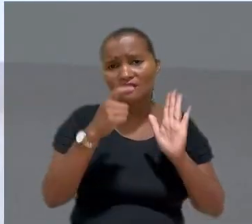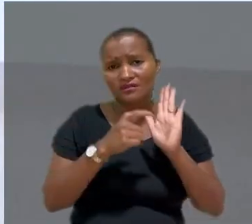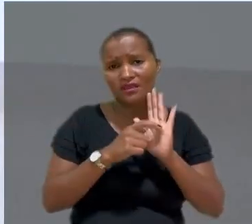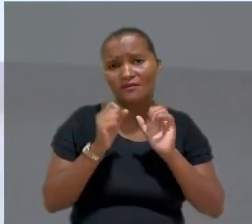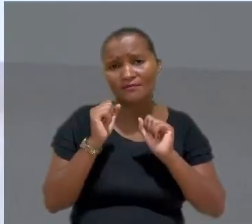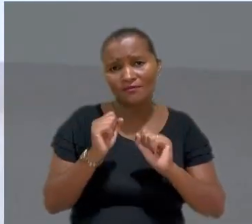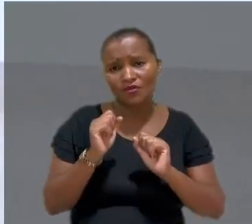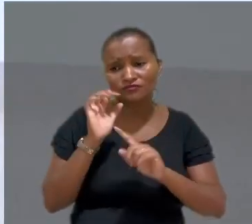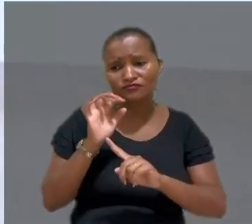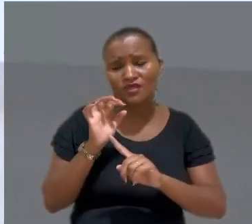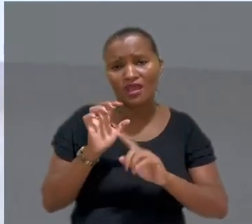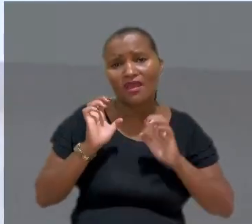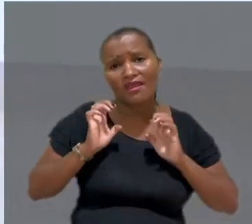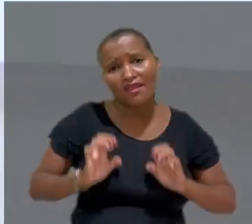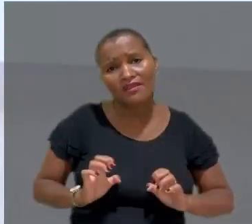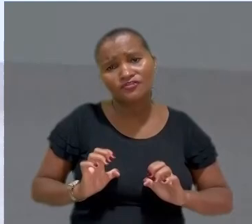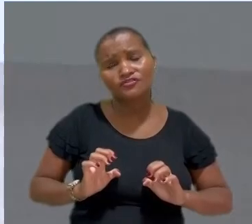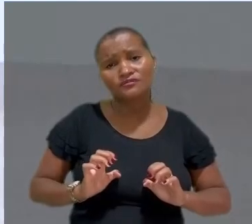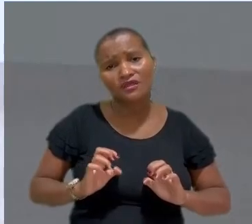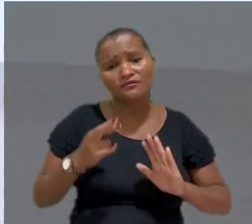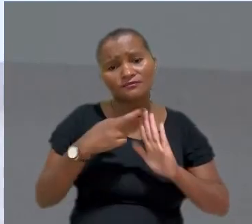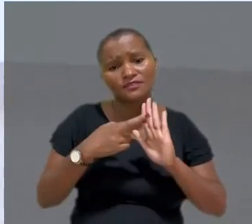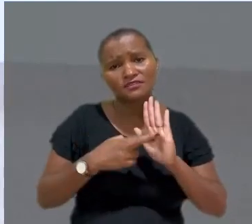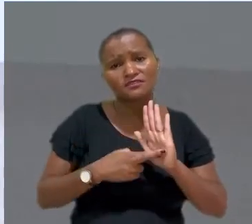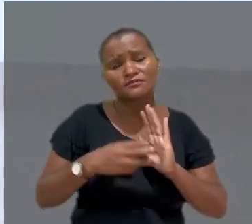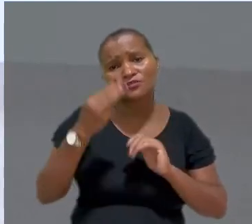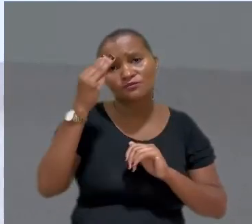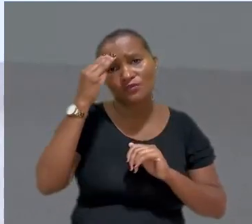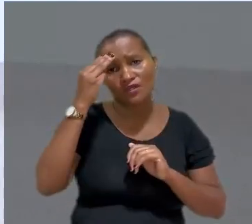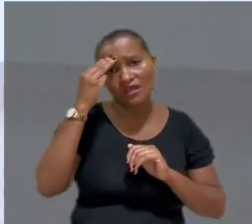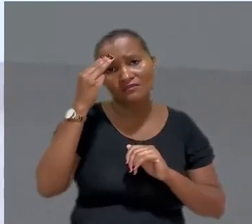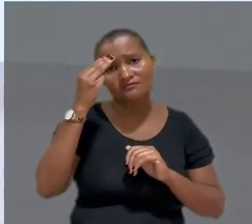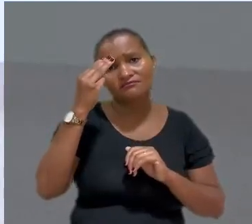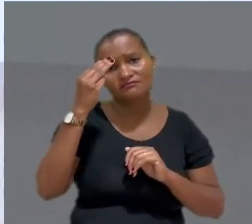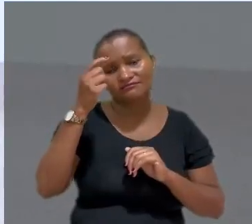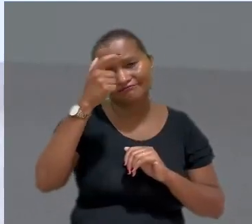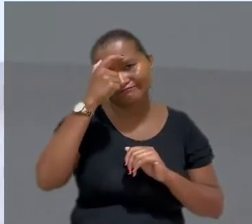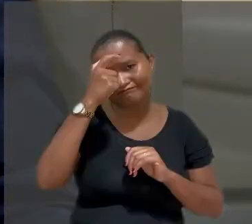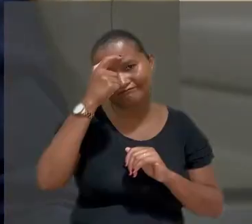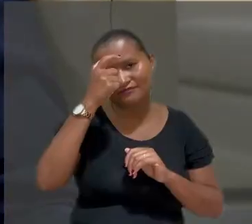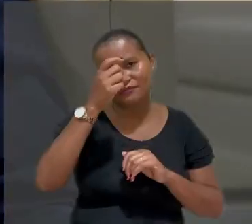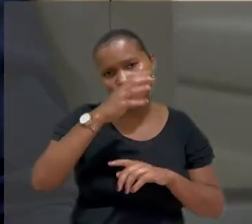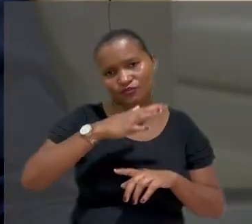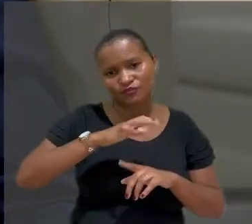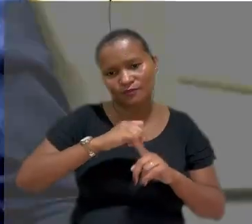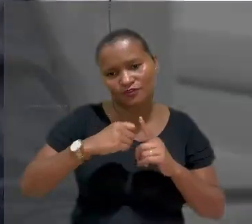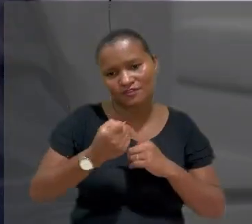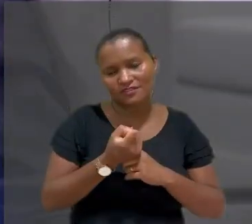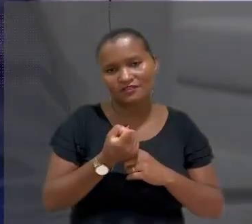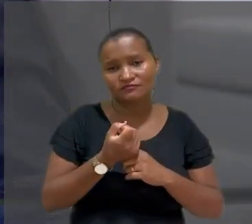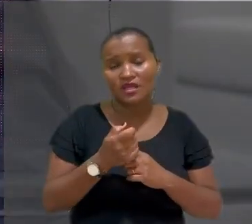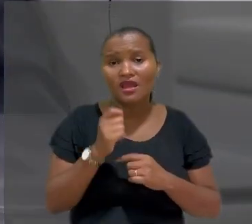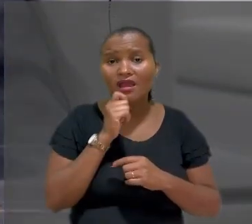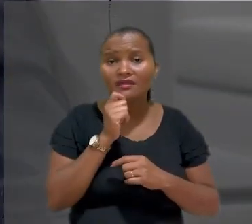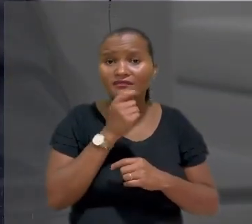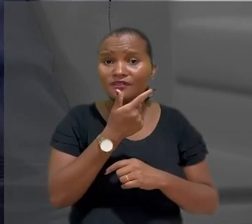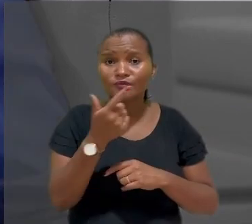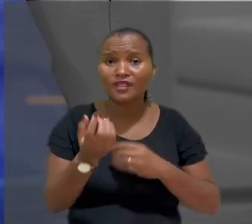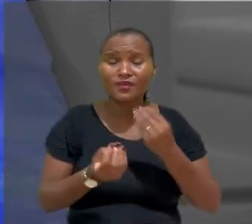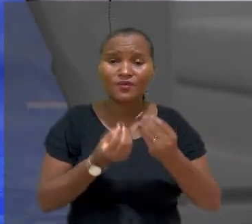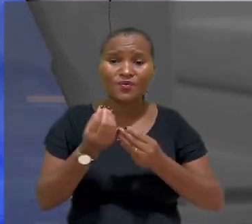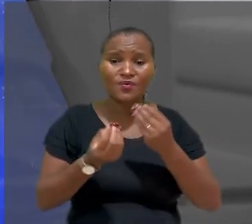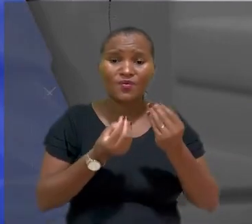uma IA pode ferir a ética e os princípios morais de uma sociedade? Olha, ainda, Luma, não é